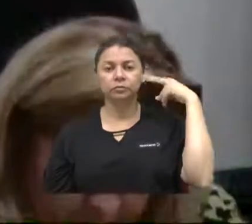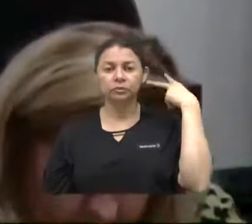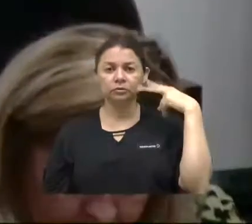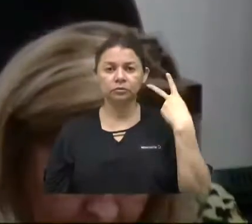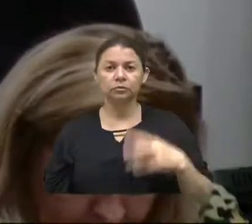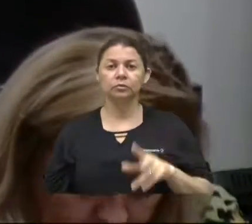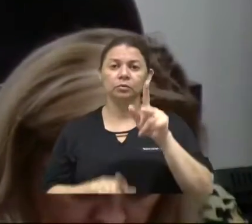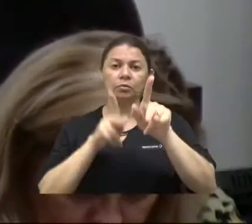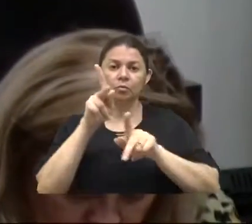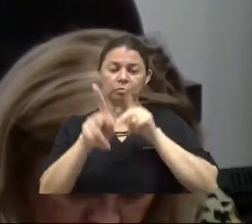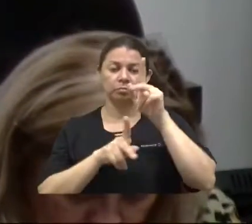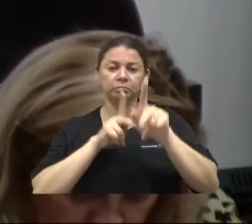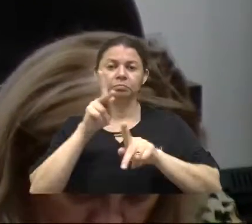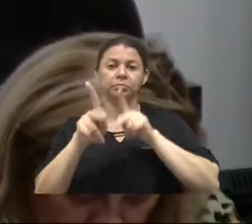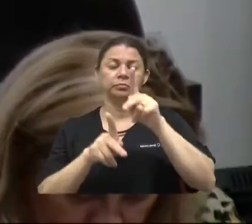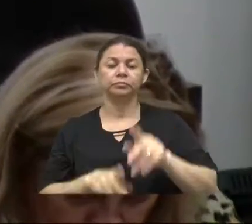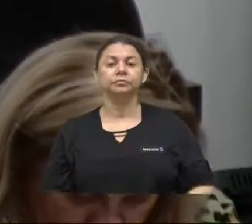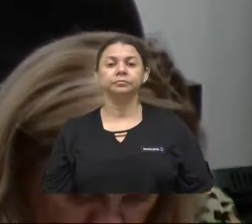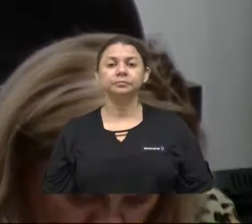gostaria de